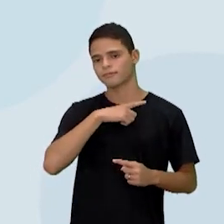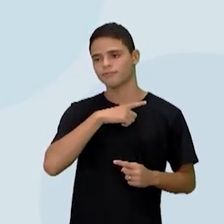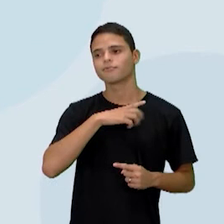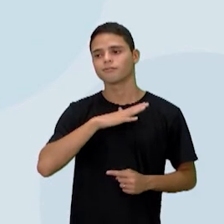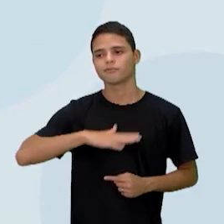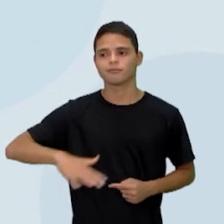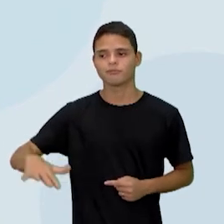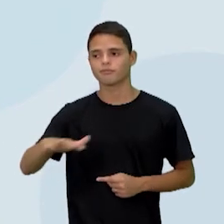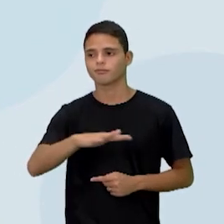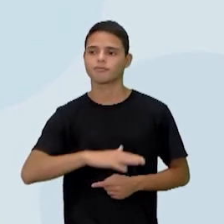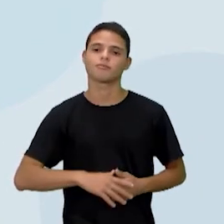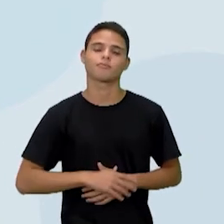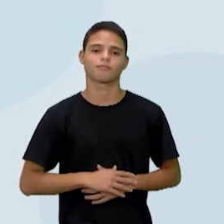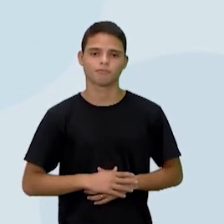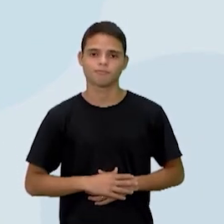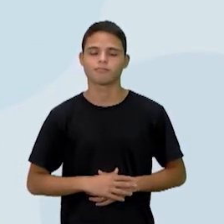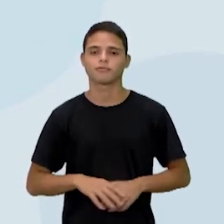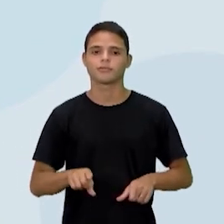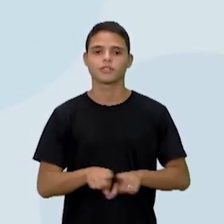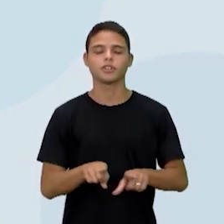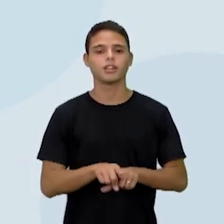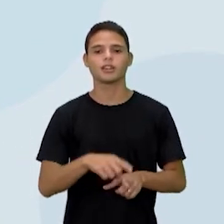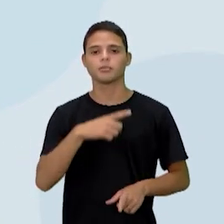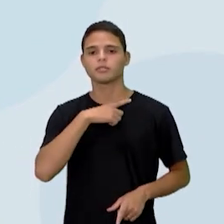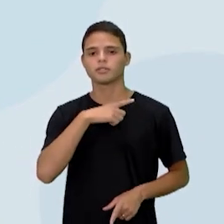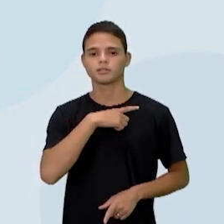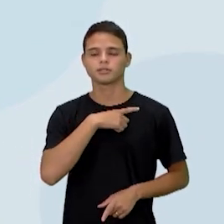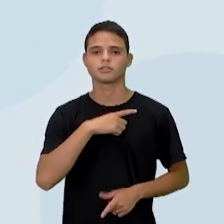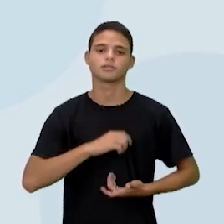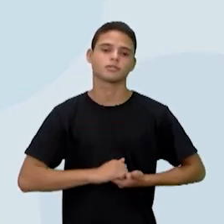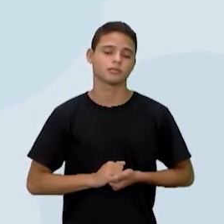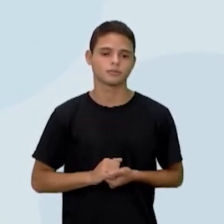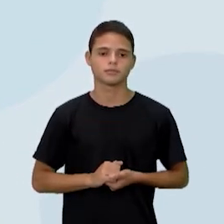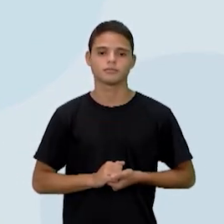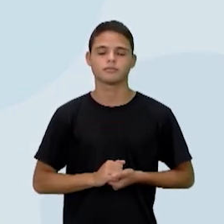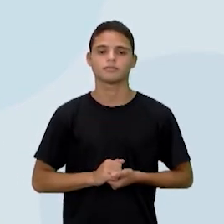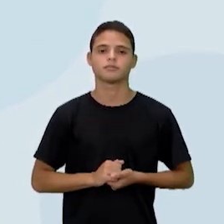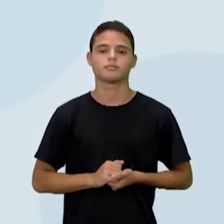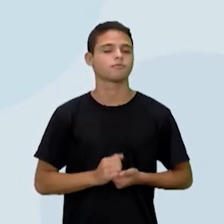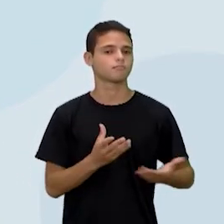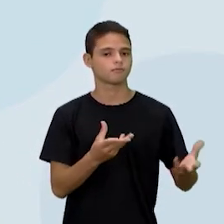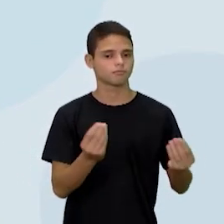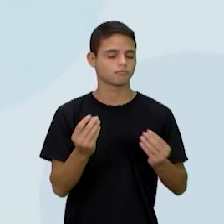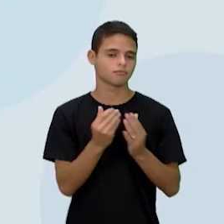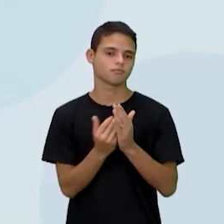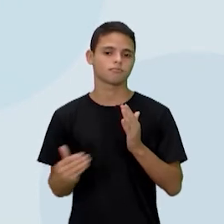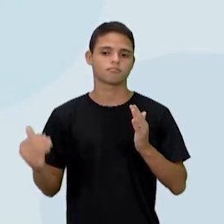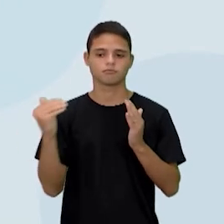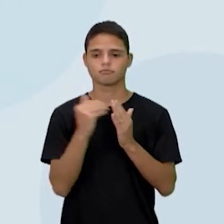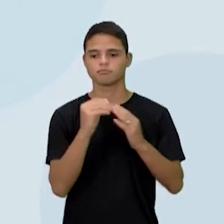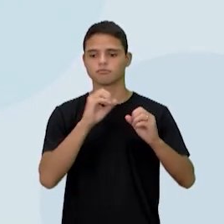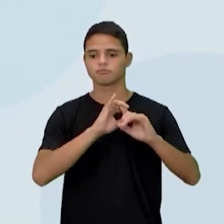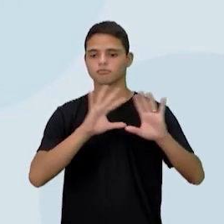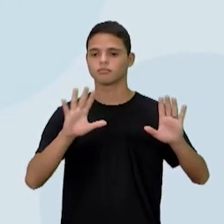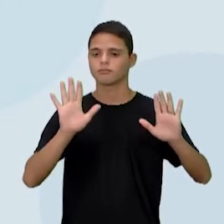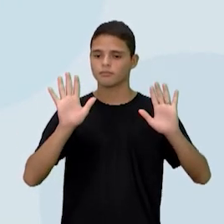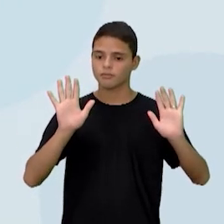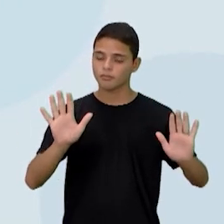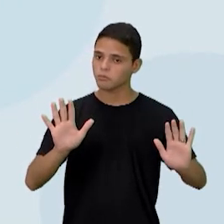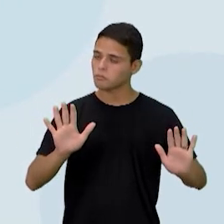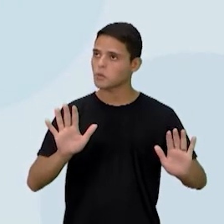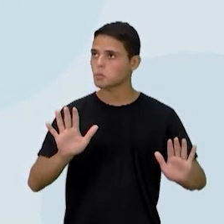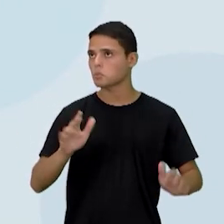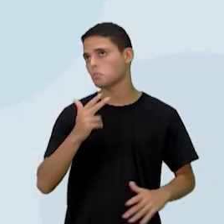outro ambiente. A circulação, às vezes, é instantânea, é muito mais ágil, mas a gente não pode dizer